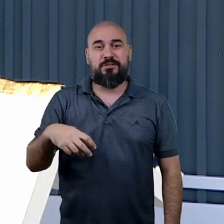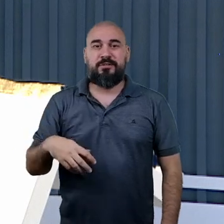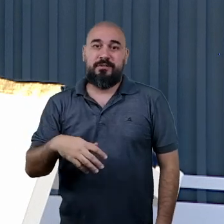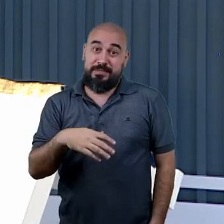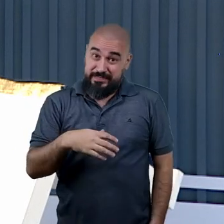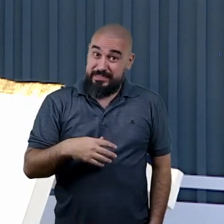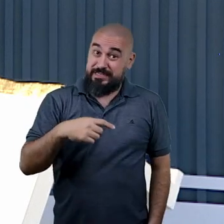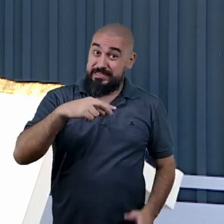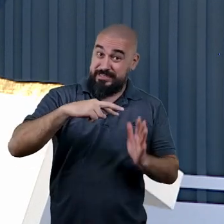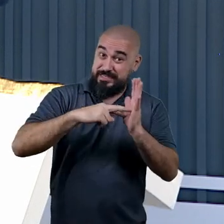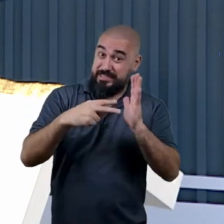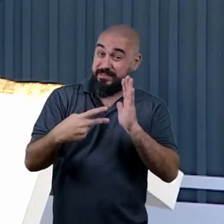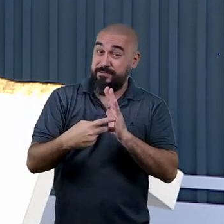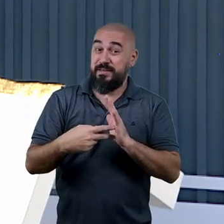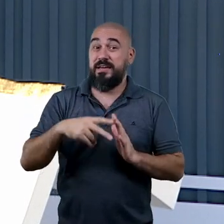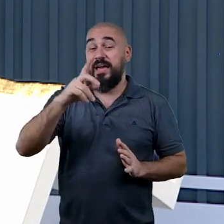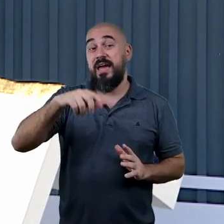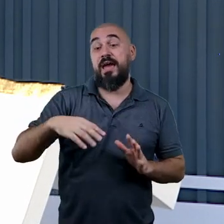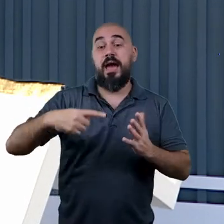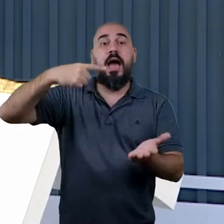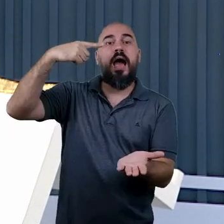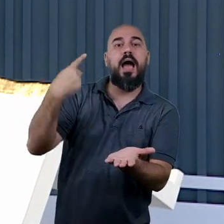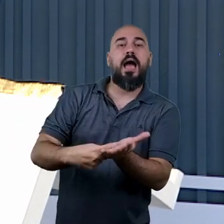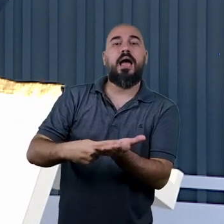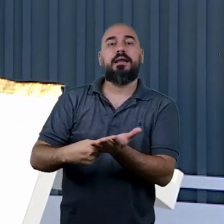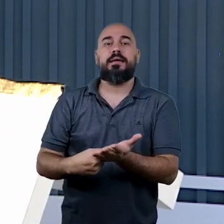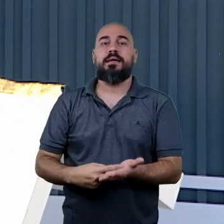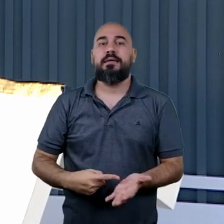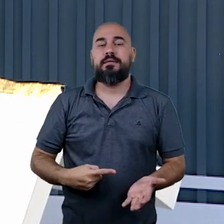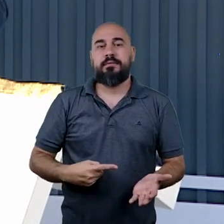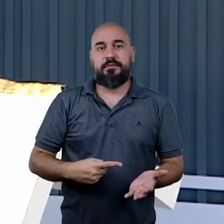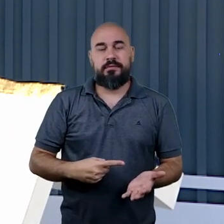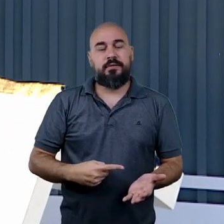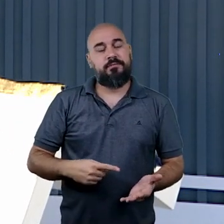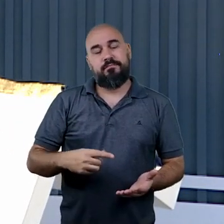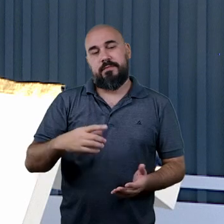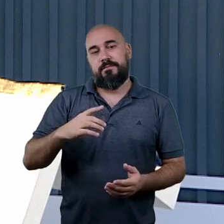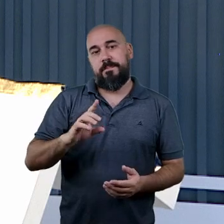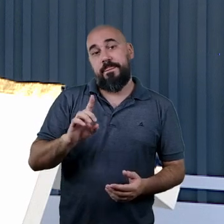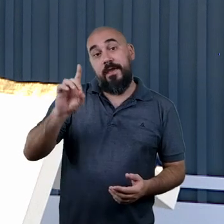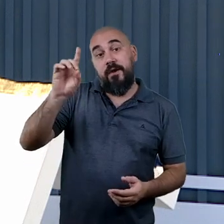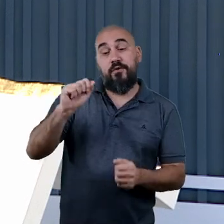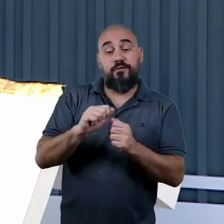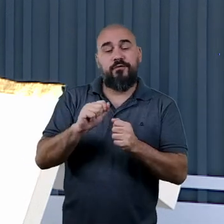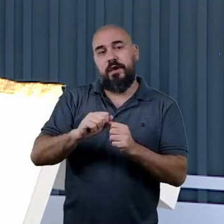coxa significava uma aliança que Deus estava fazendo com Jacó.